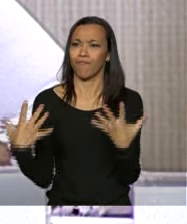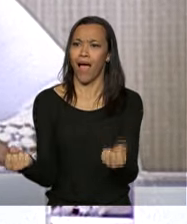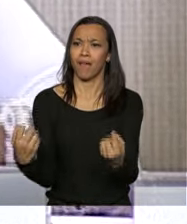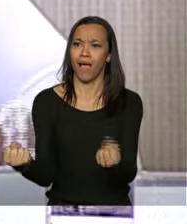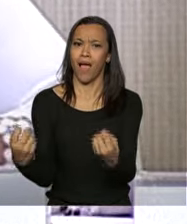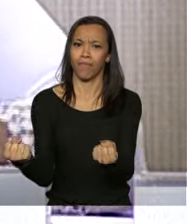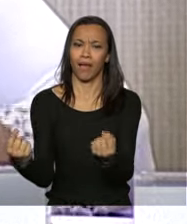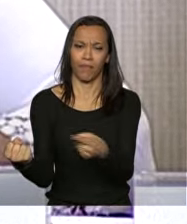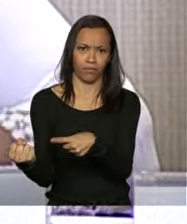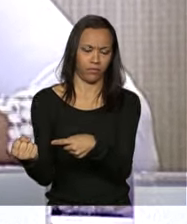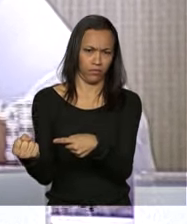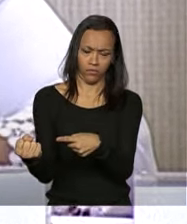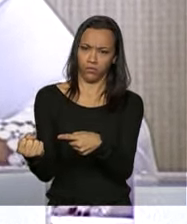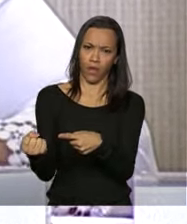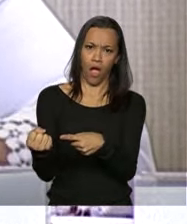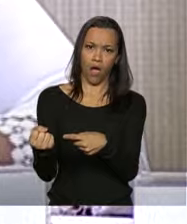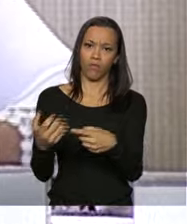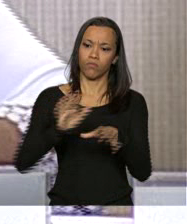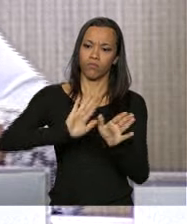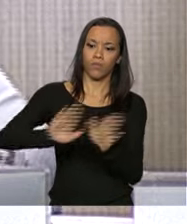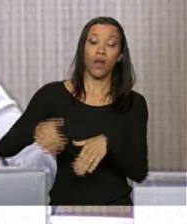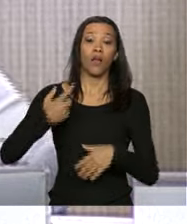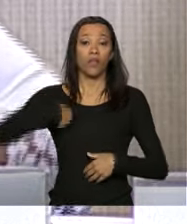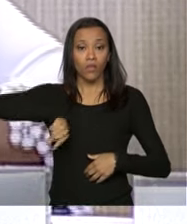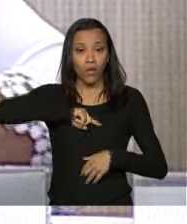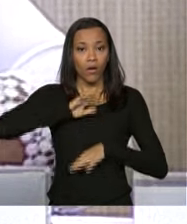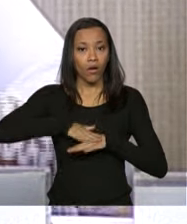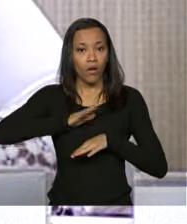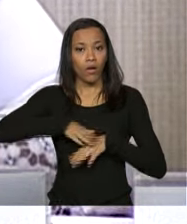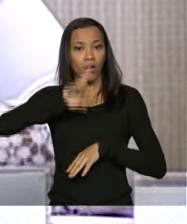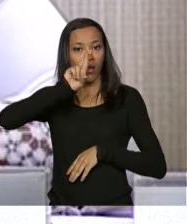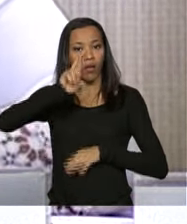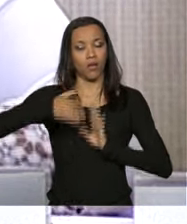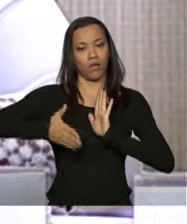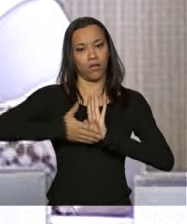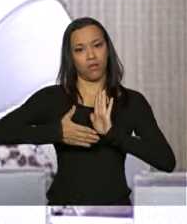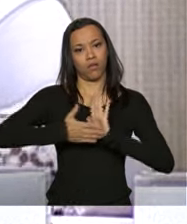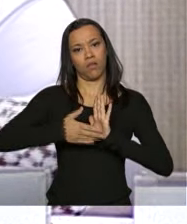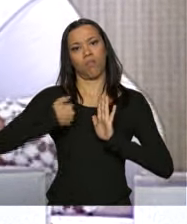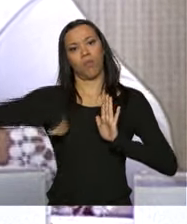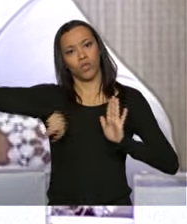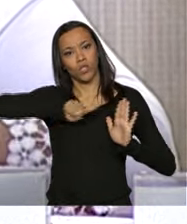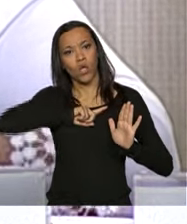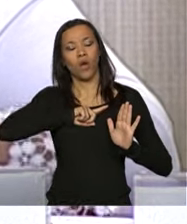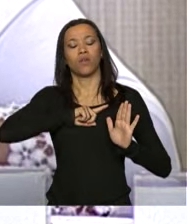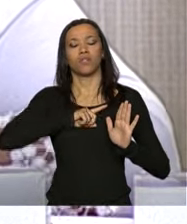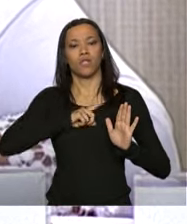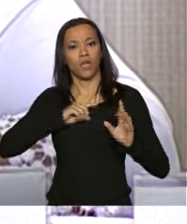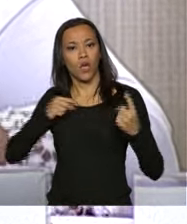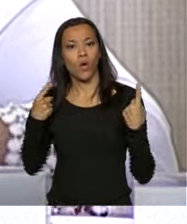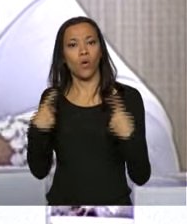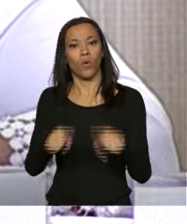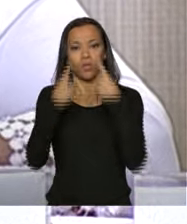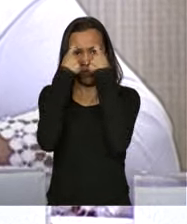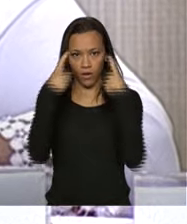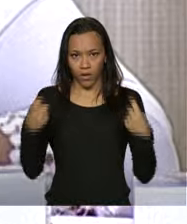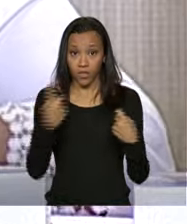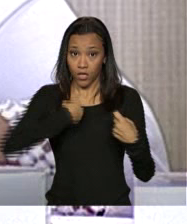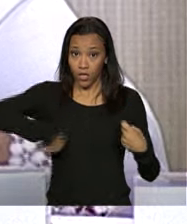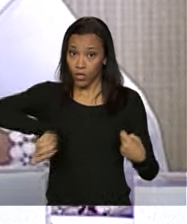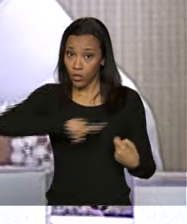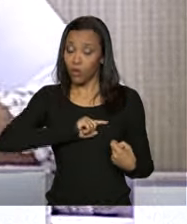sociedade. Essa pauta é nossa. O enfrentamento, a violência é uma pauta nossa e nós somos aqueles que